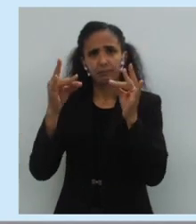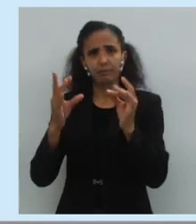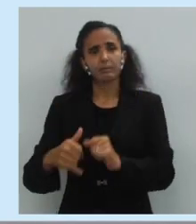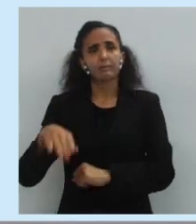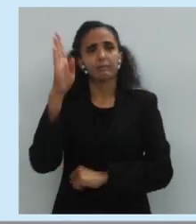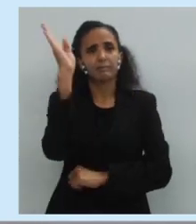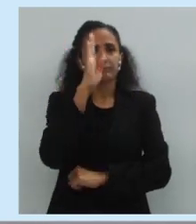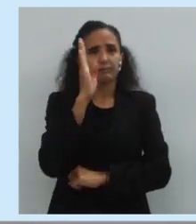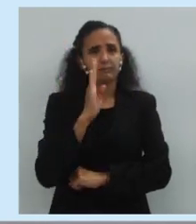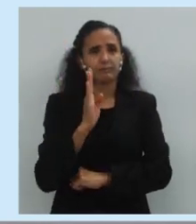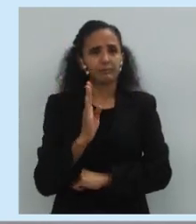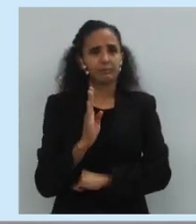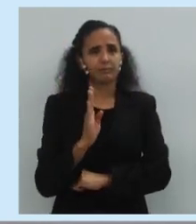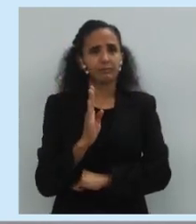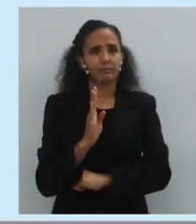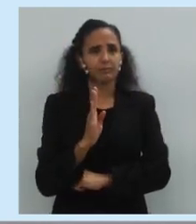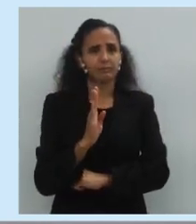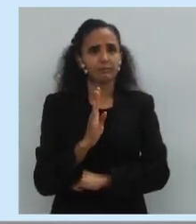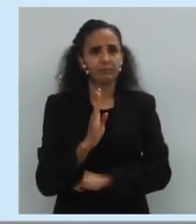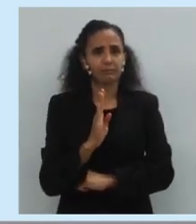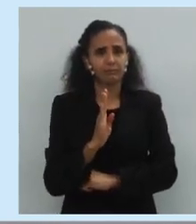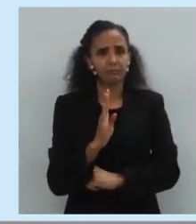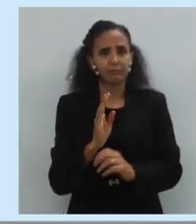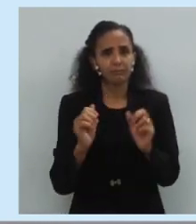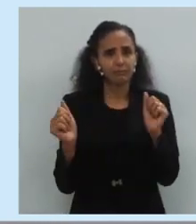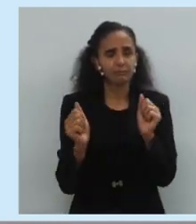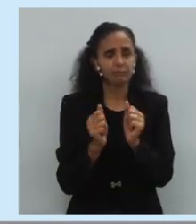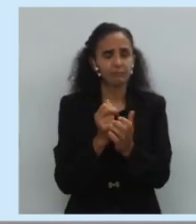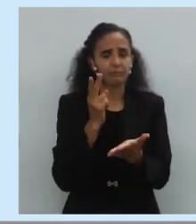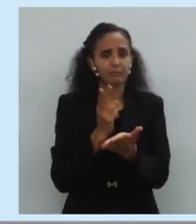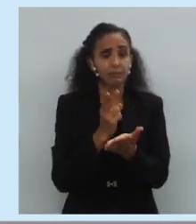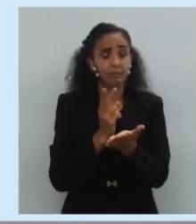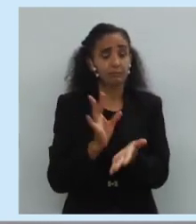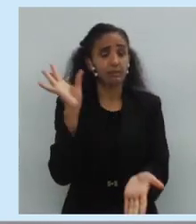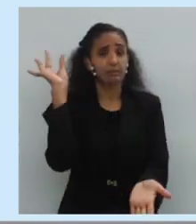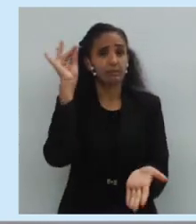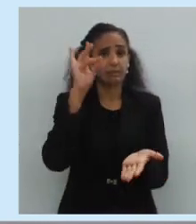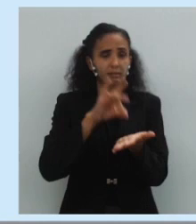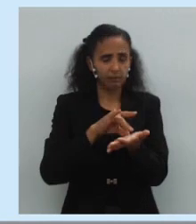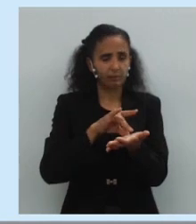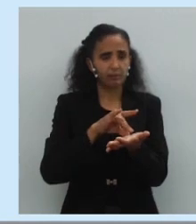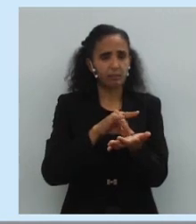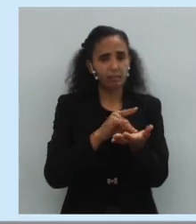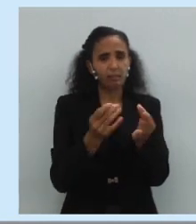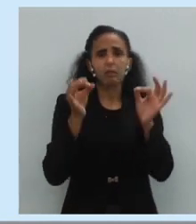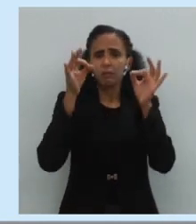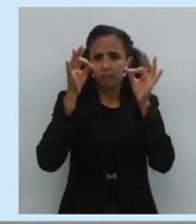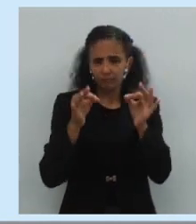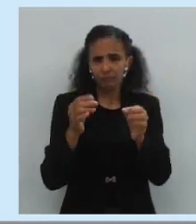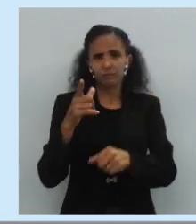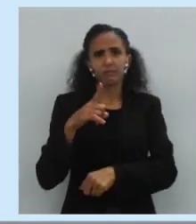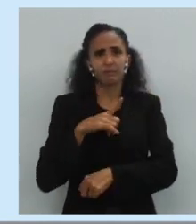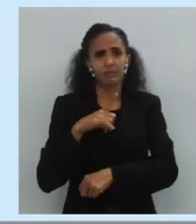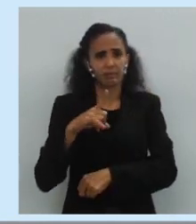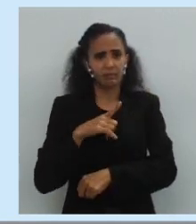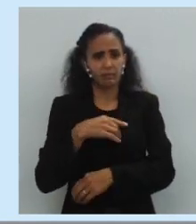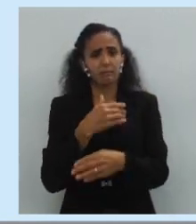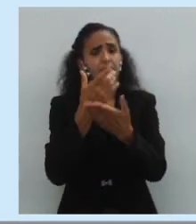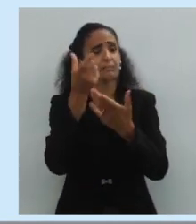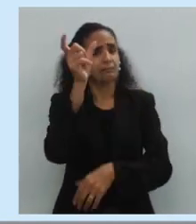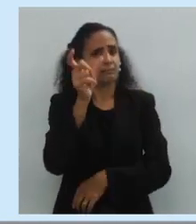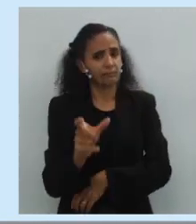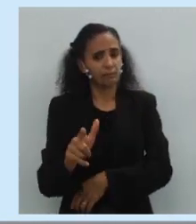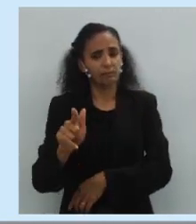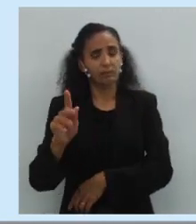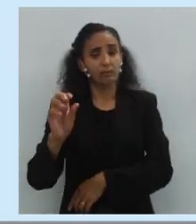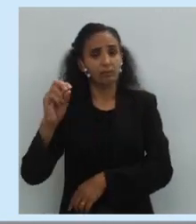assim compulsória, né, no Brasil, a gente desconhece a sua incidência exata, né,